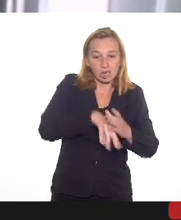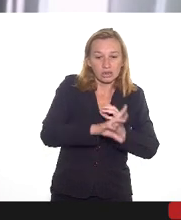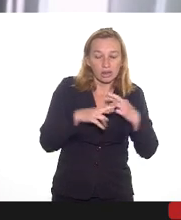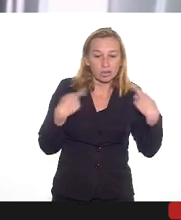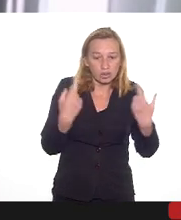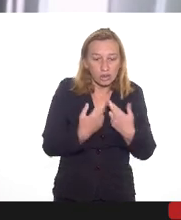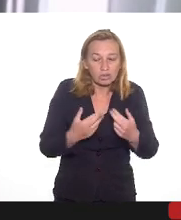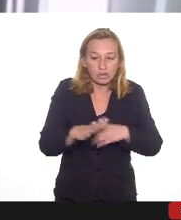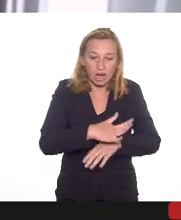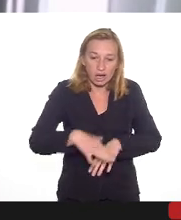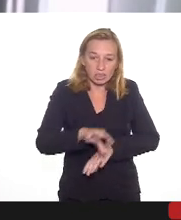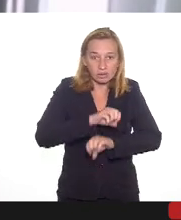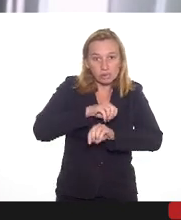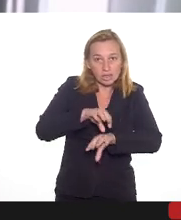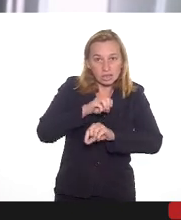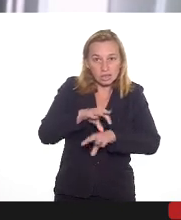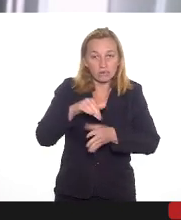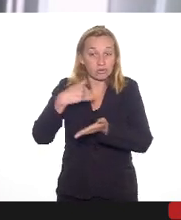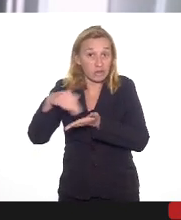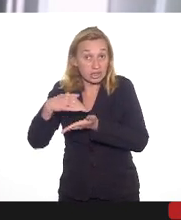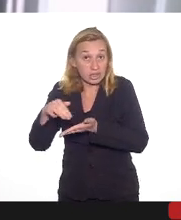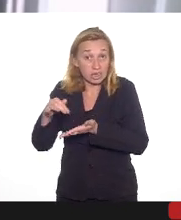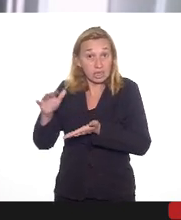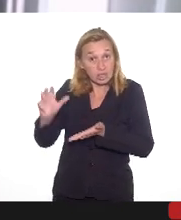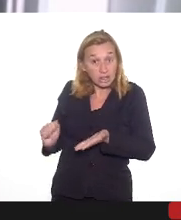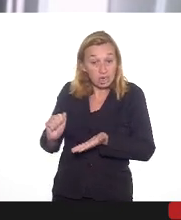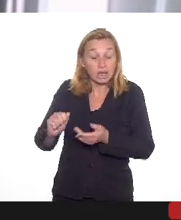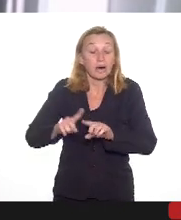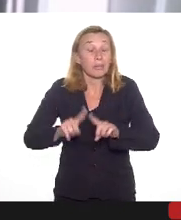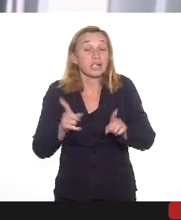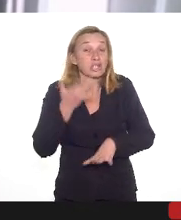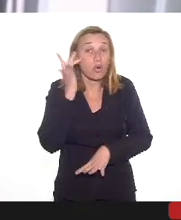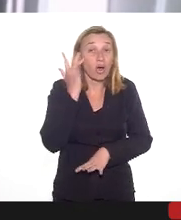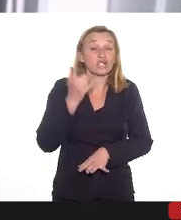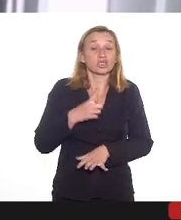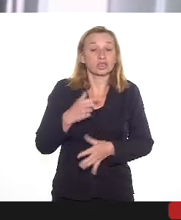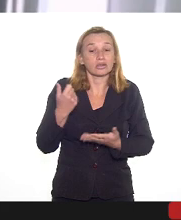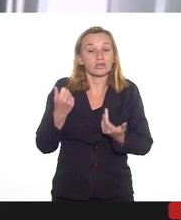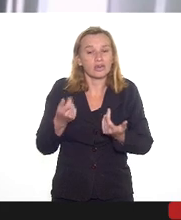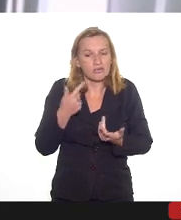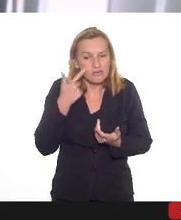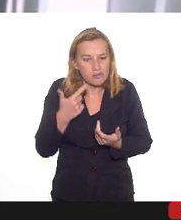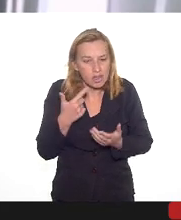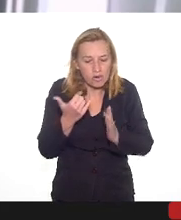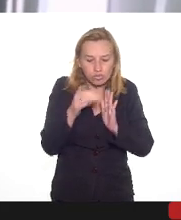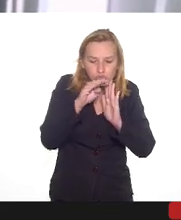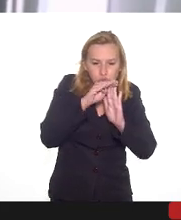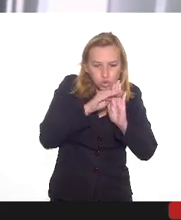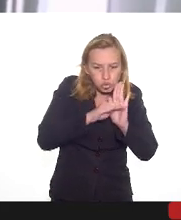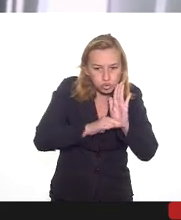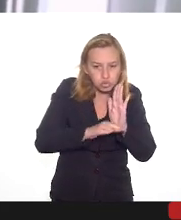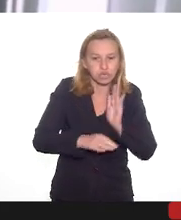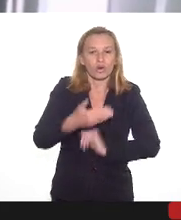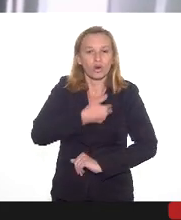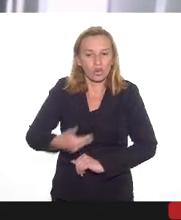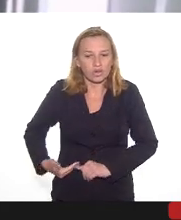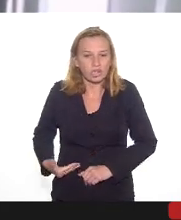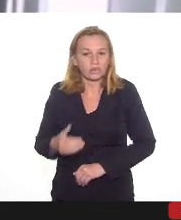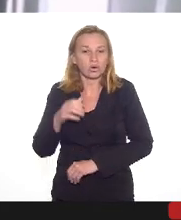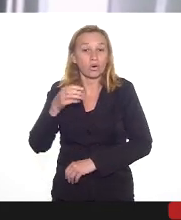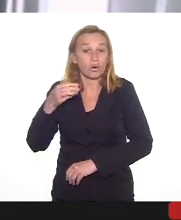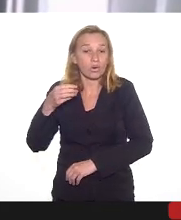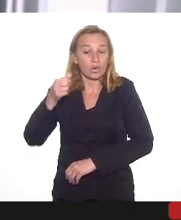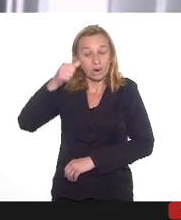o de educação, certamente o de fazenda, mas eu acho que a gente deveria tentar construir uma agenda com o governador Cláudio